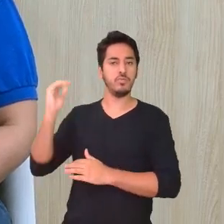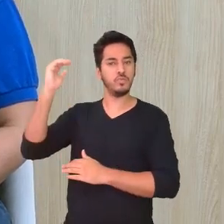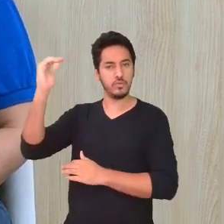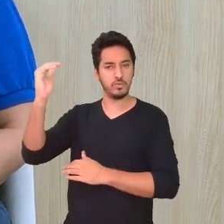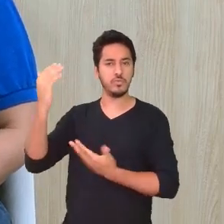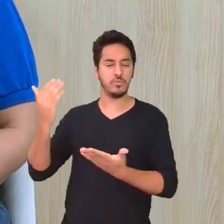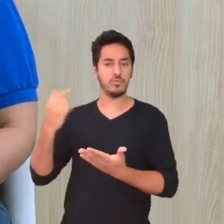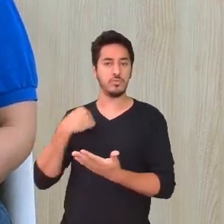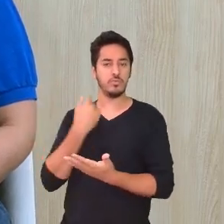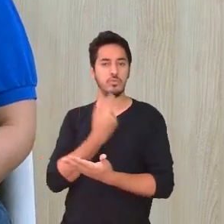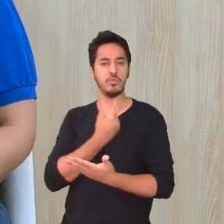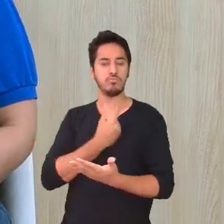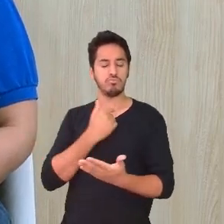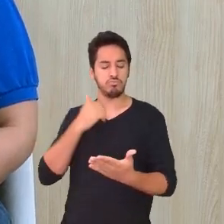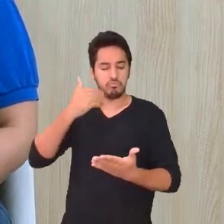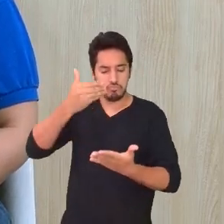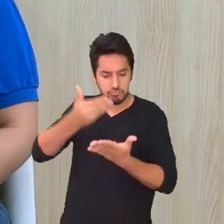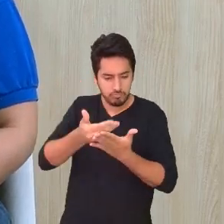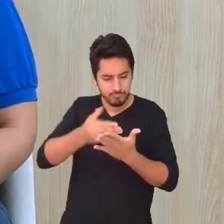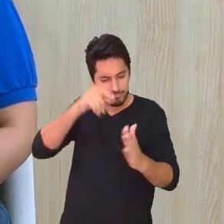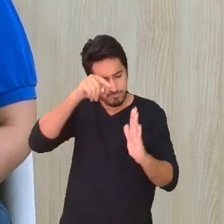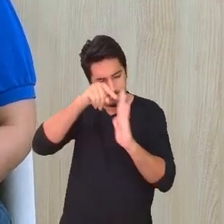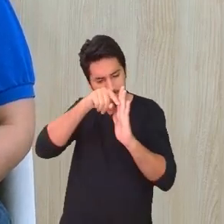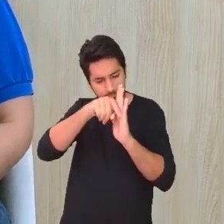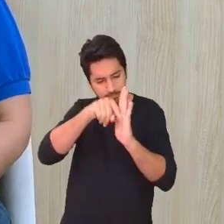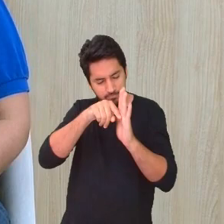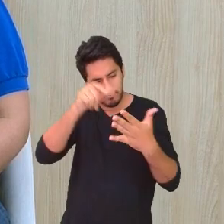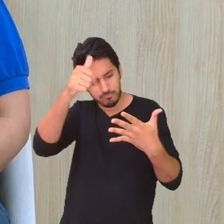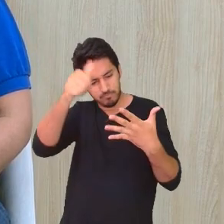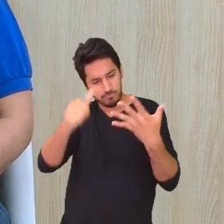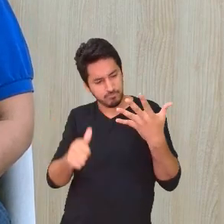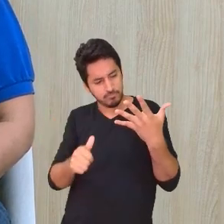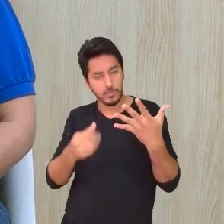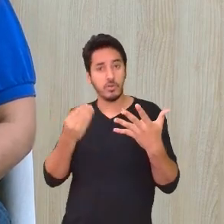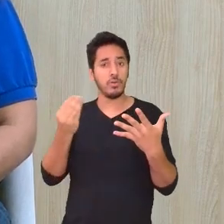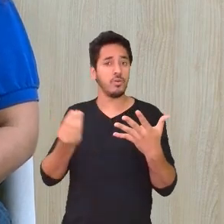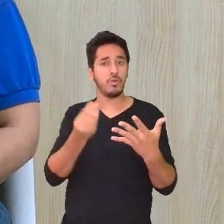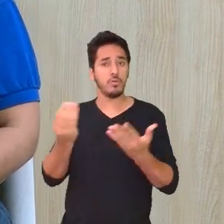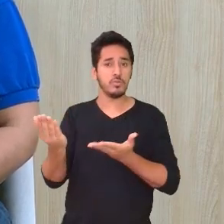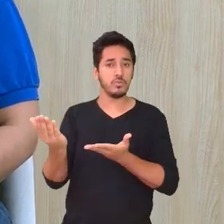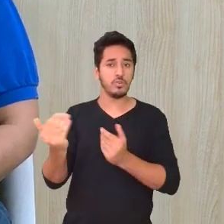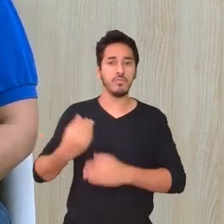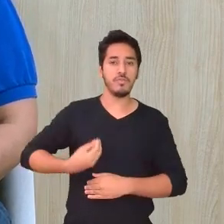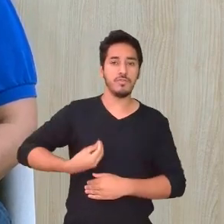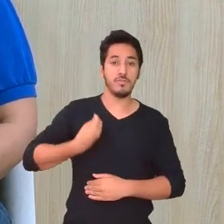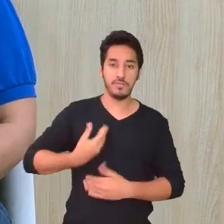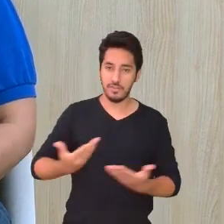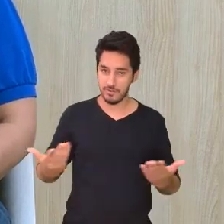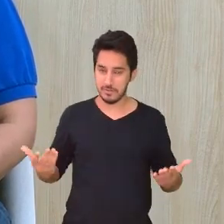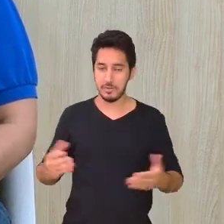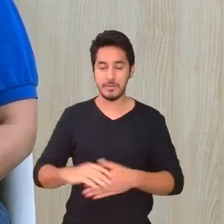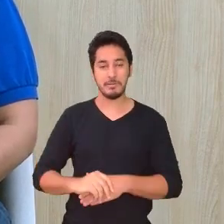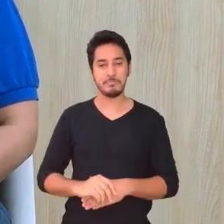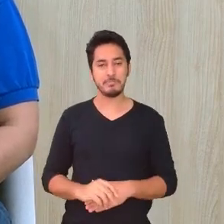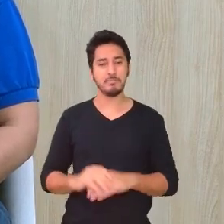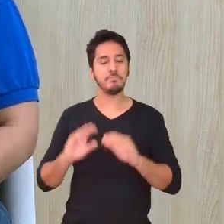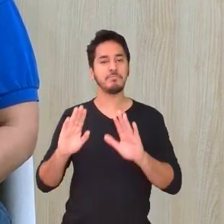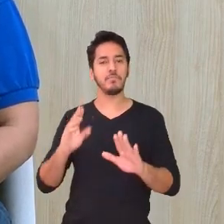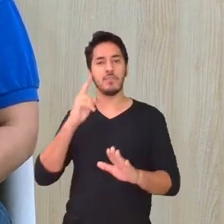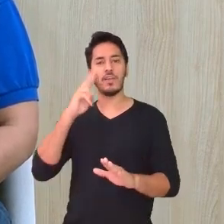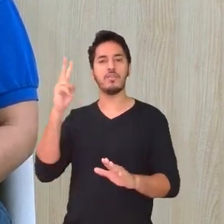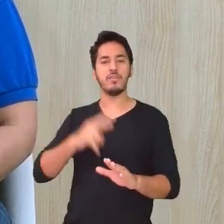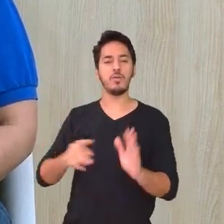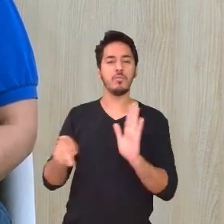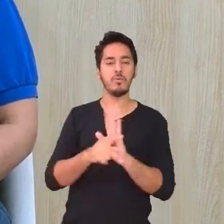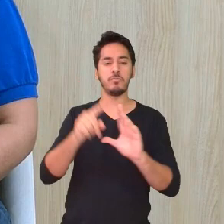quando a gente se debruça a analisar e observar como é que os jovens vivem nesse mundo. E a gente vai ver que no